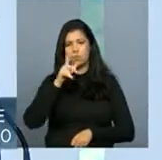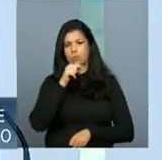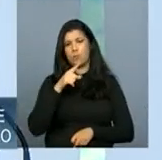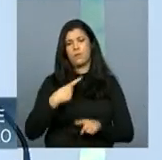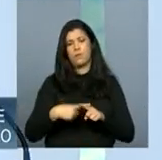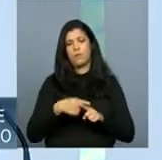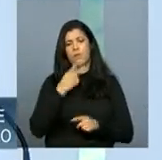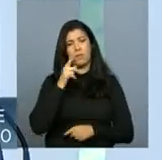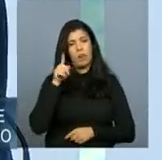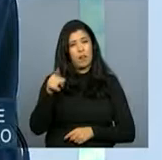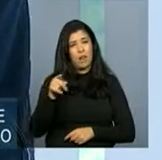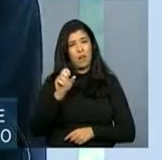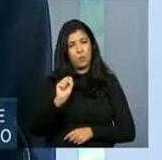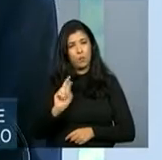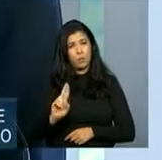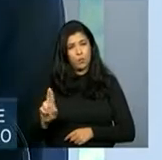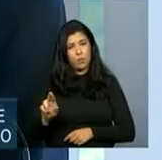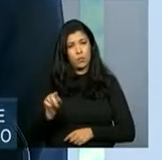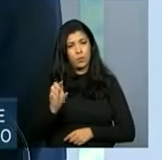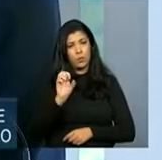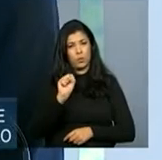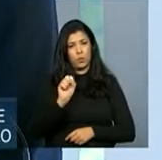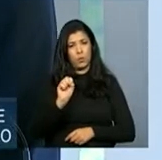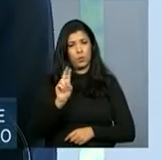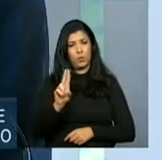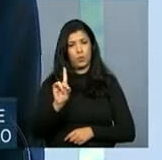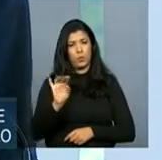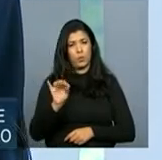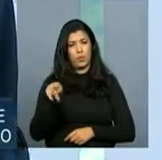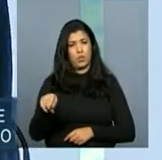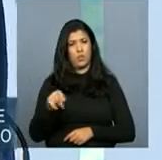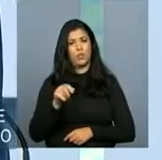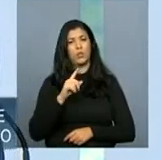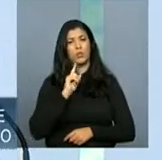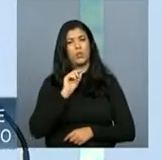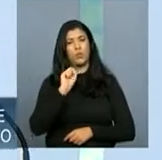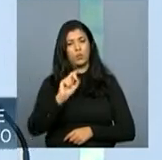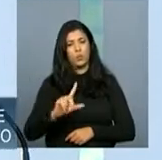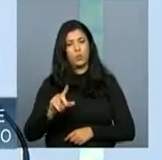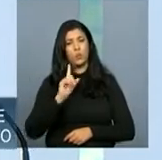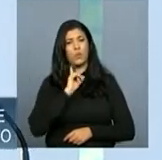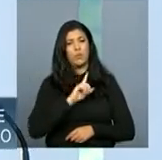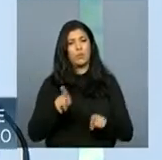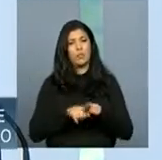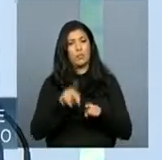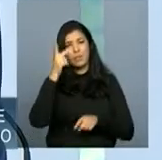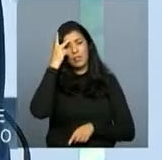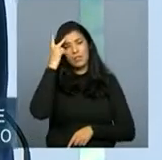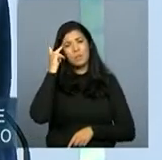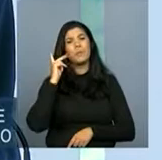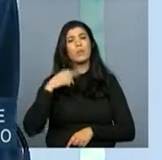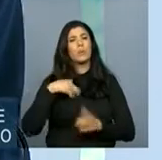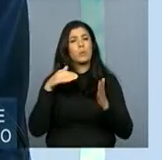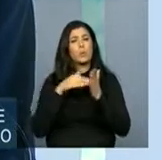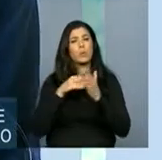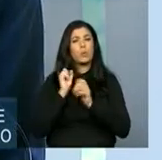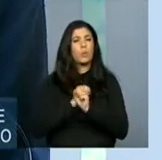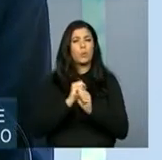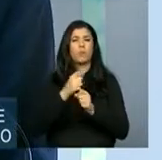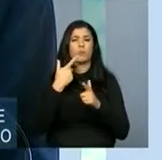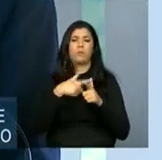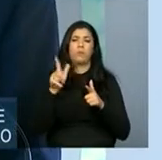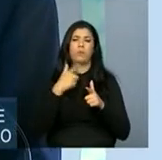como essa que o Sudeste especialmente Noroeste São Paulo sul de Minas atravessaram o maior do último